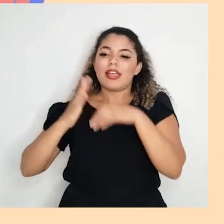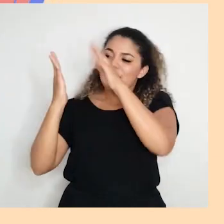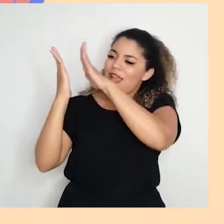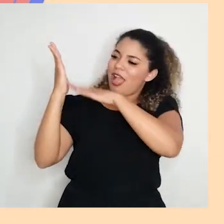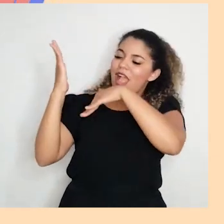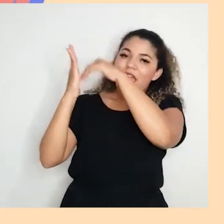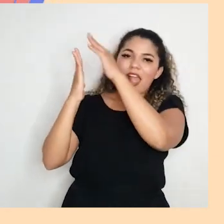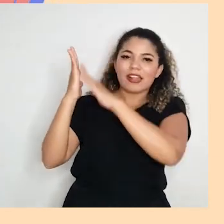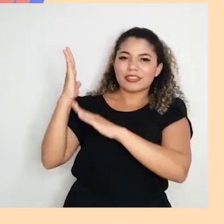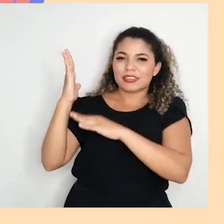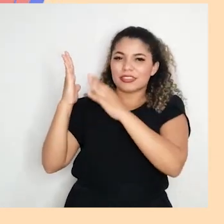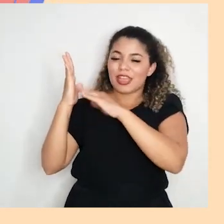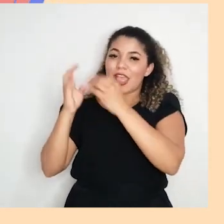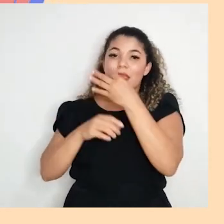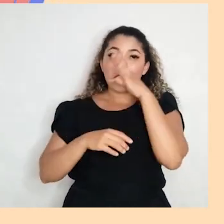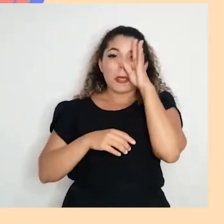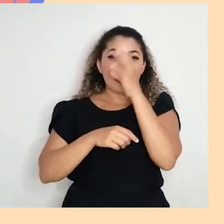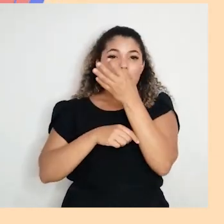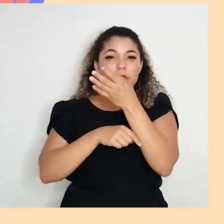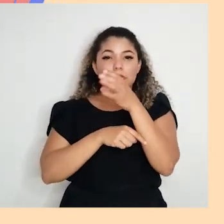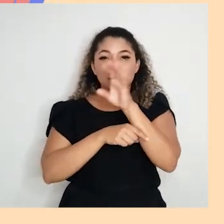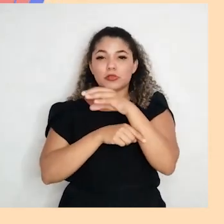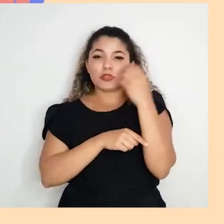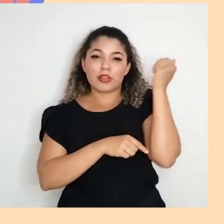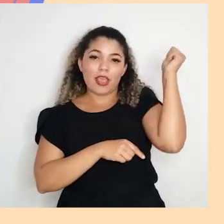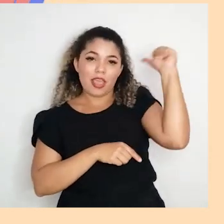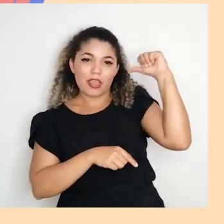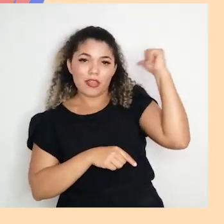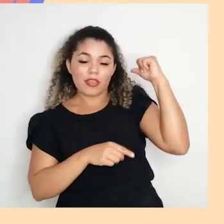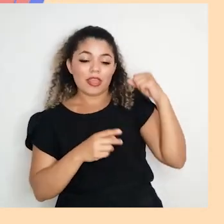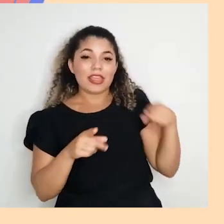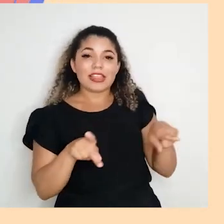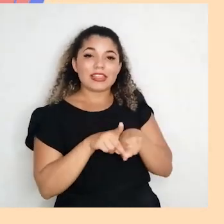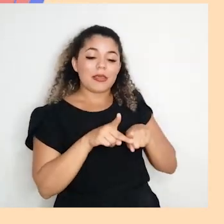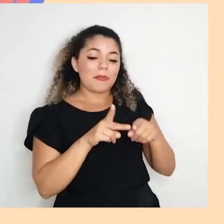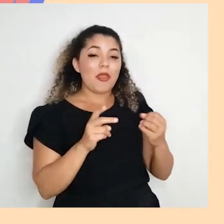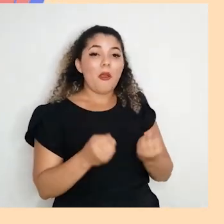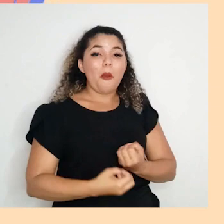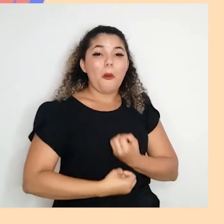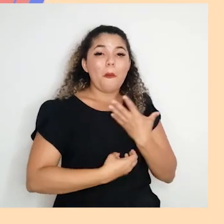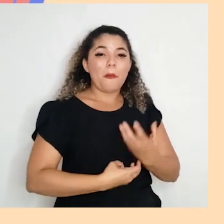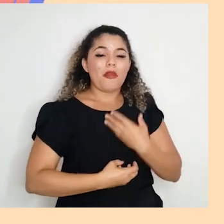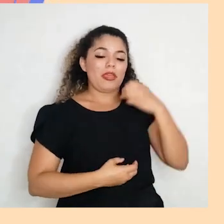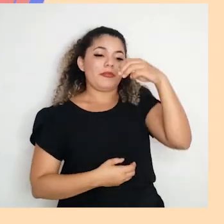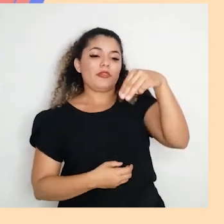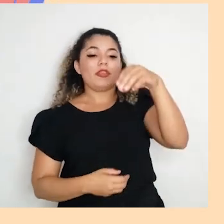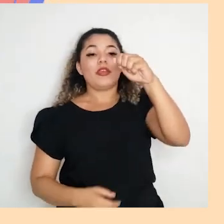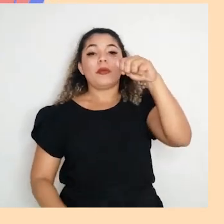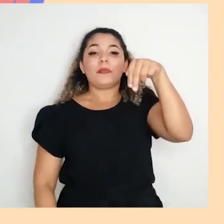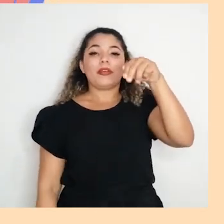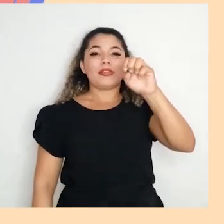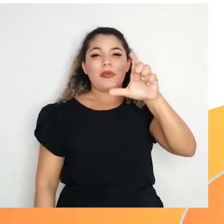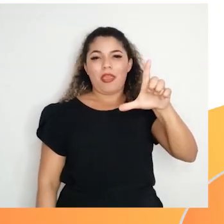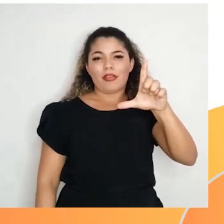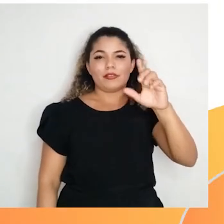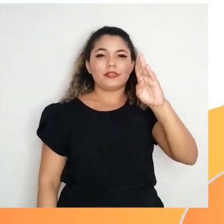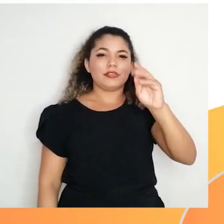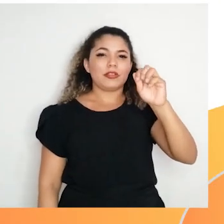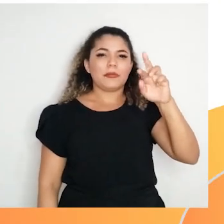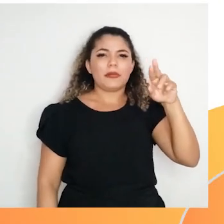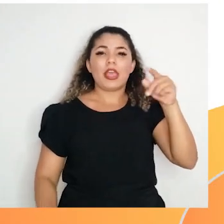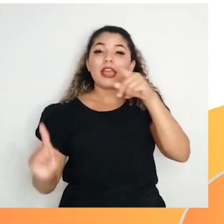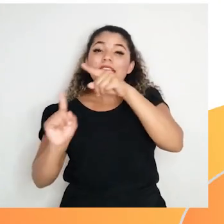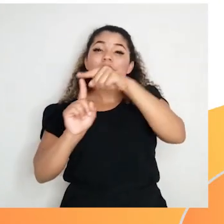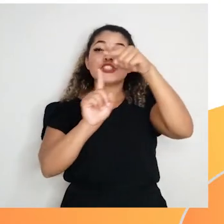entre a tela Os Girassóis de Van Gogh e o poema de Manuel de Barros.